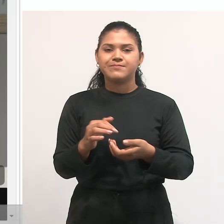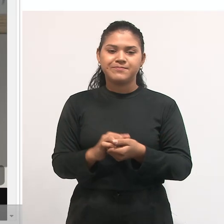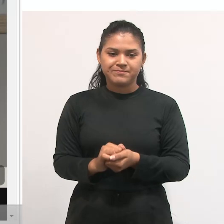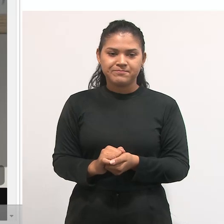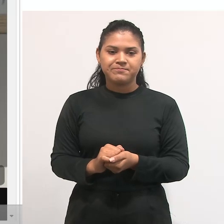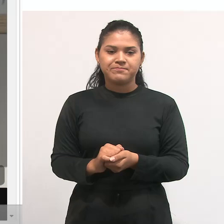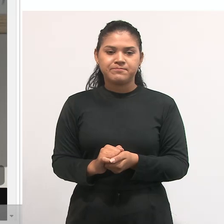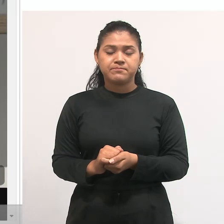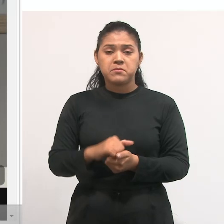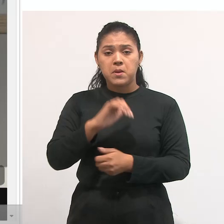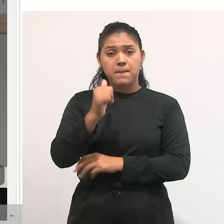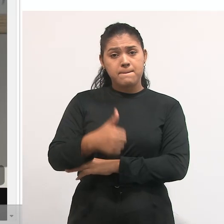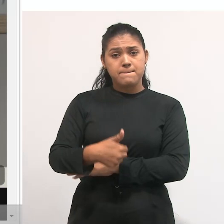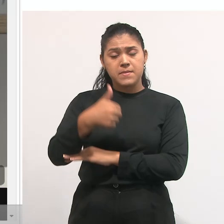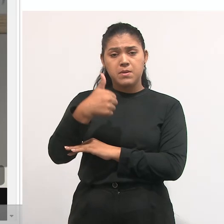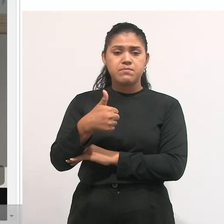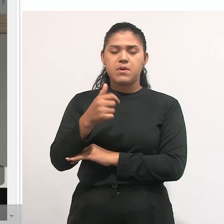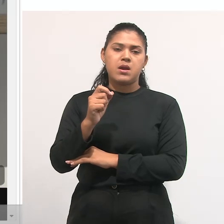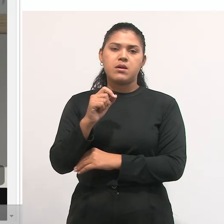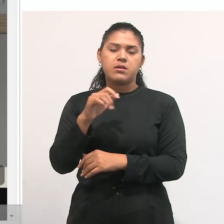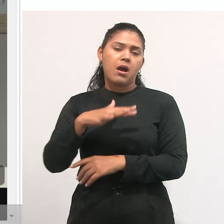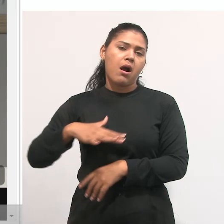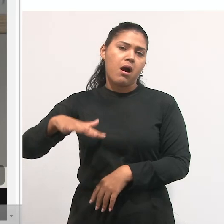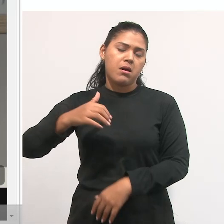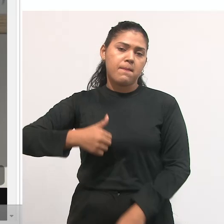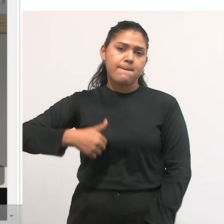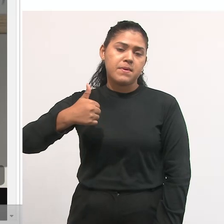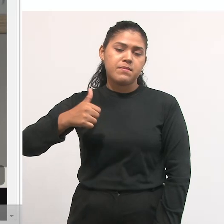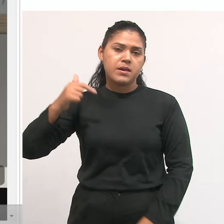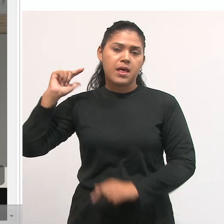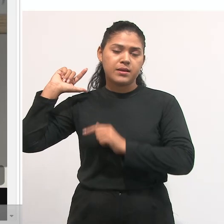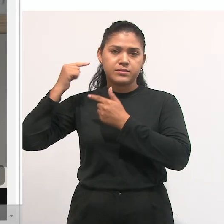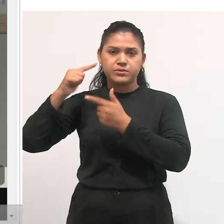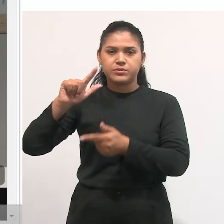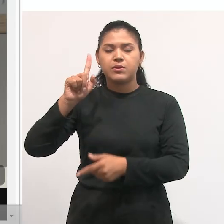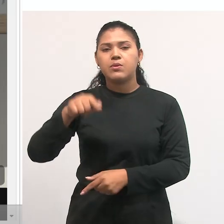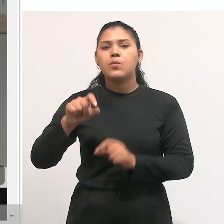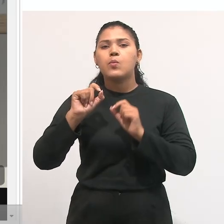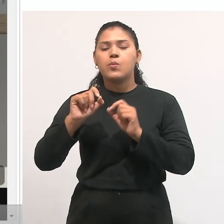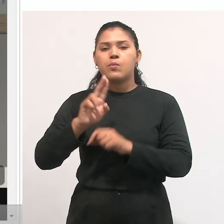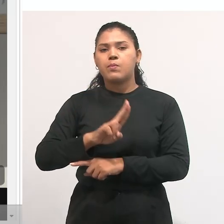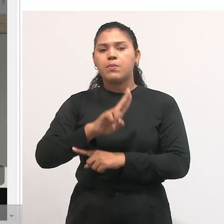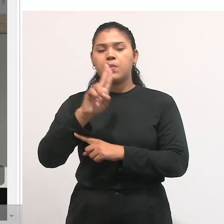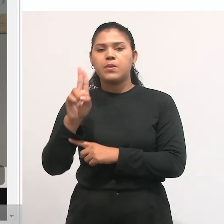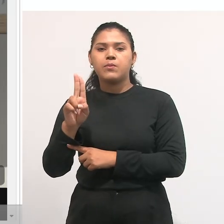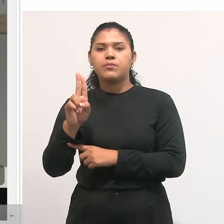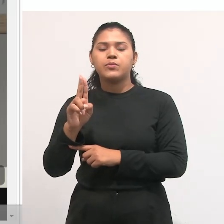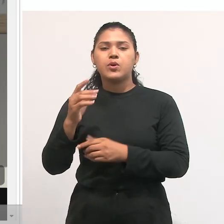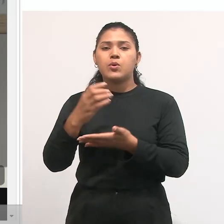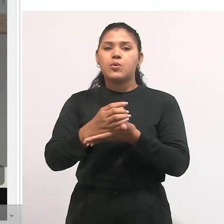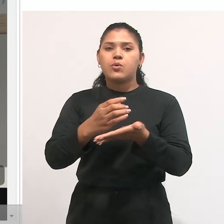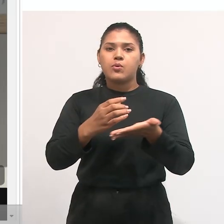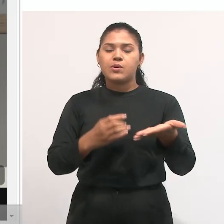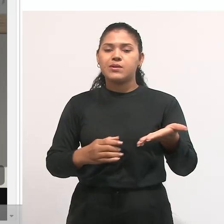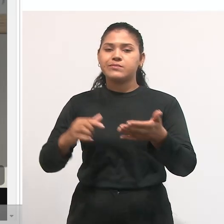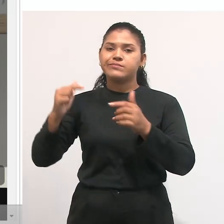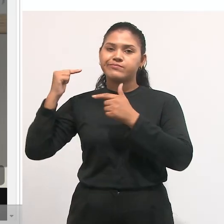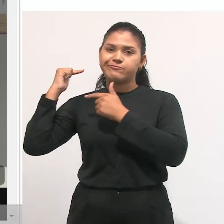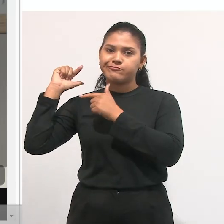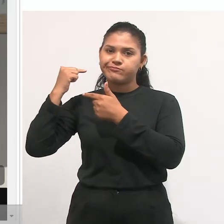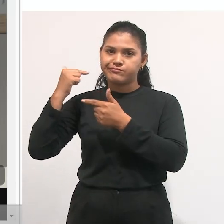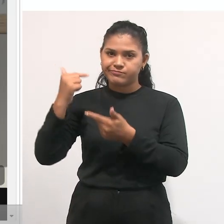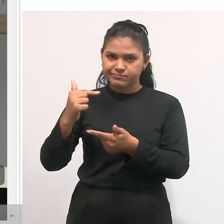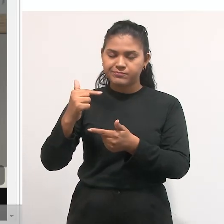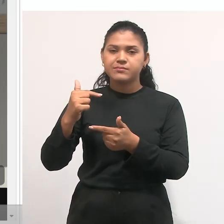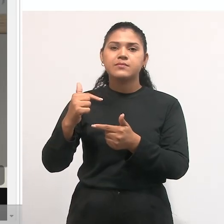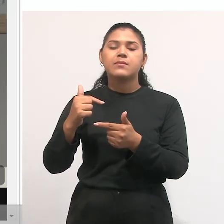primeira modalidade, assim, digamos, né, a mais tradicional, é aquela que se baseia no currículo tradicional, que os conteúdos